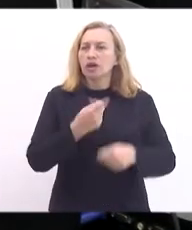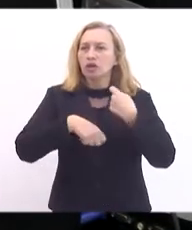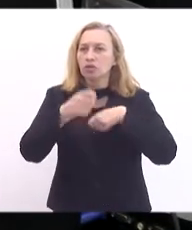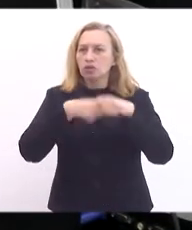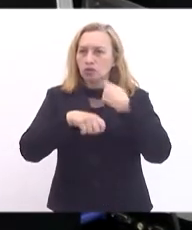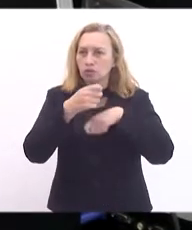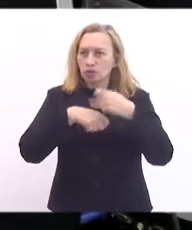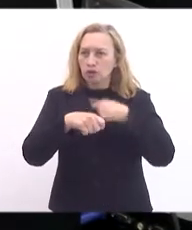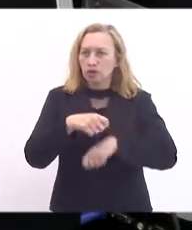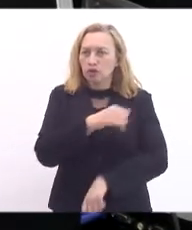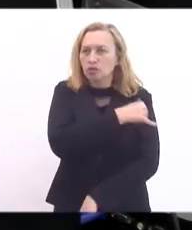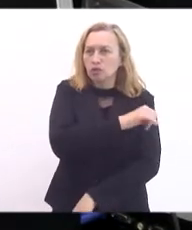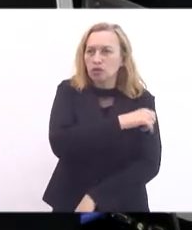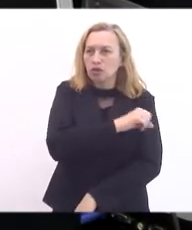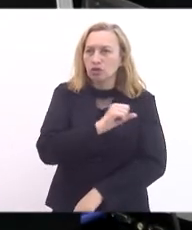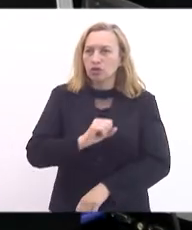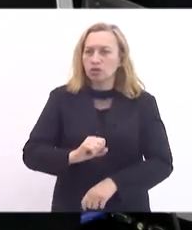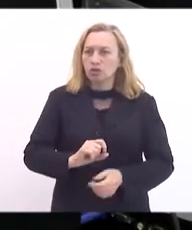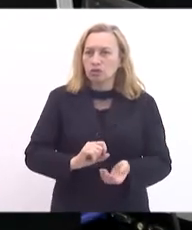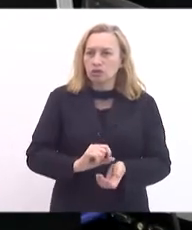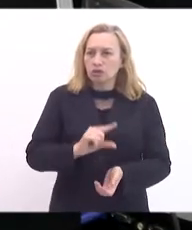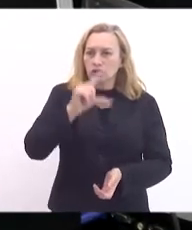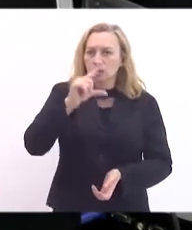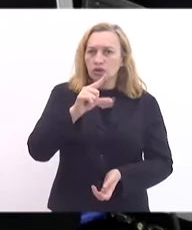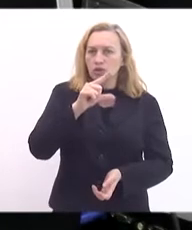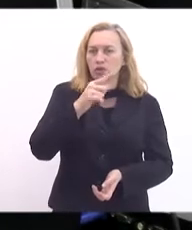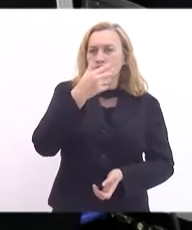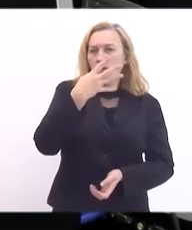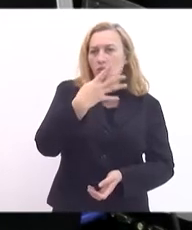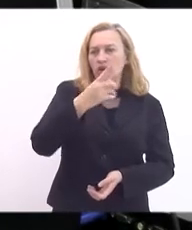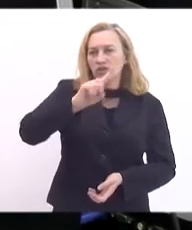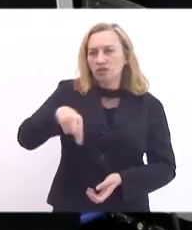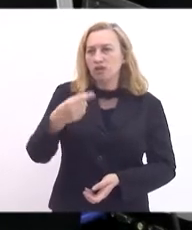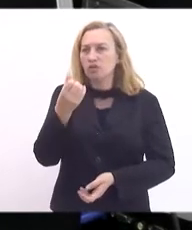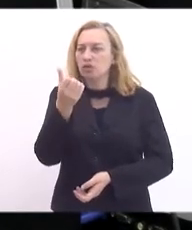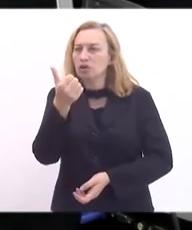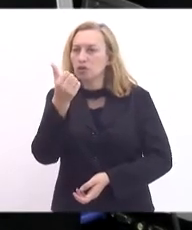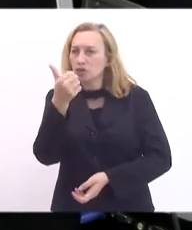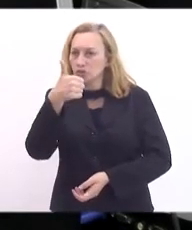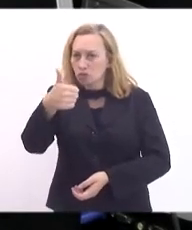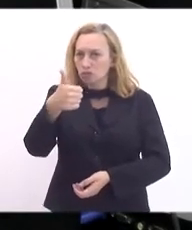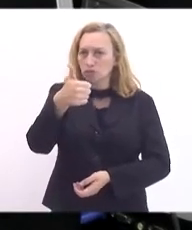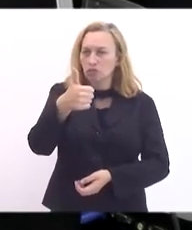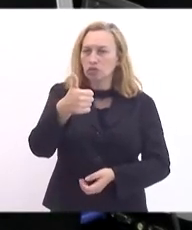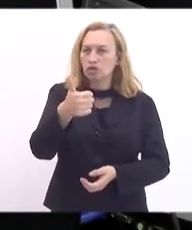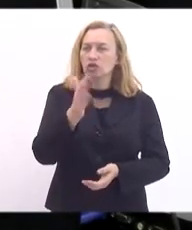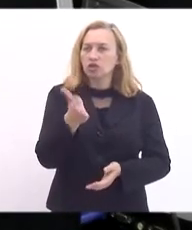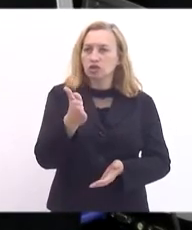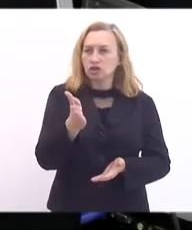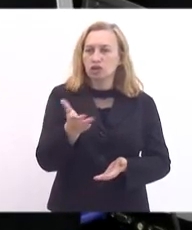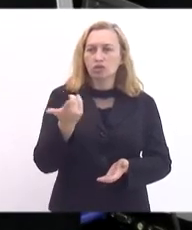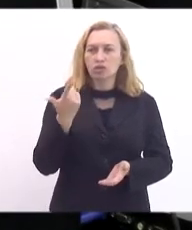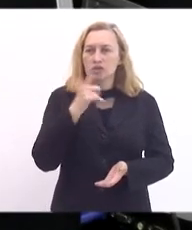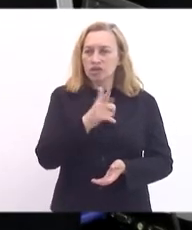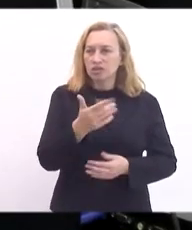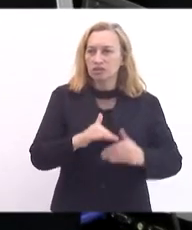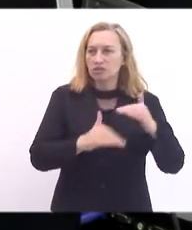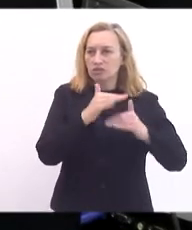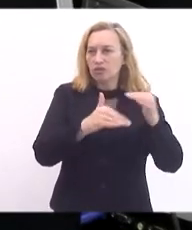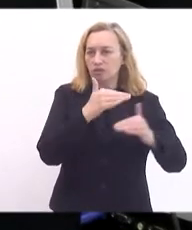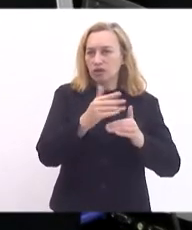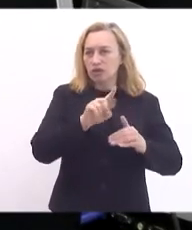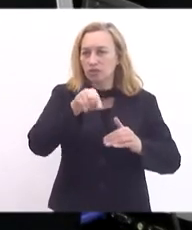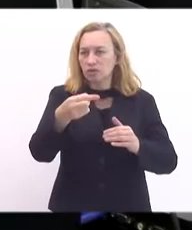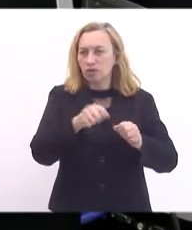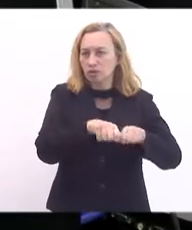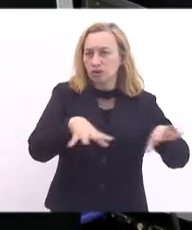cresceu 4,1 em 2021 já recuperando os efeitos da pandemia consequentemente a recuperação de